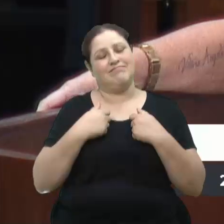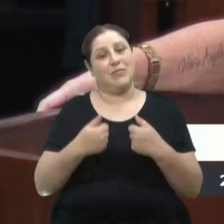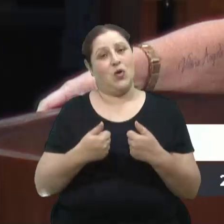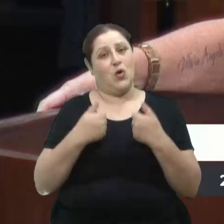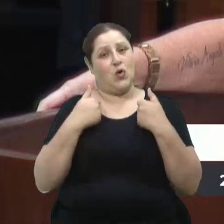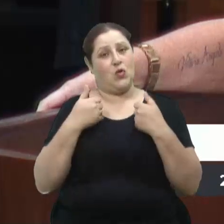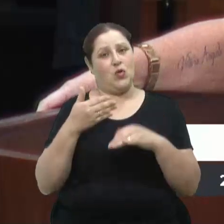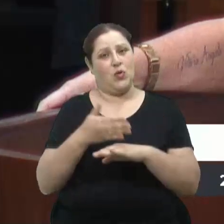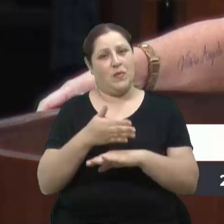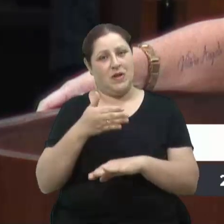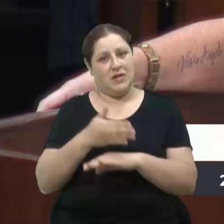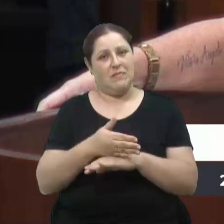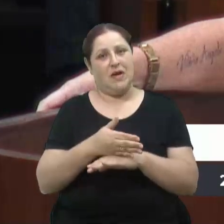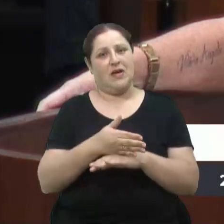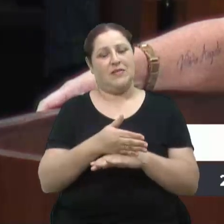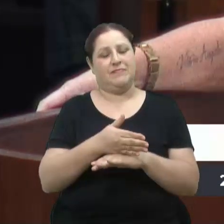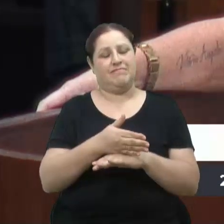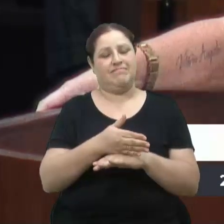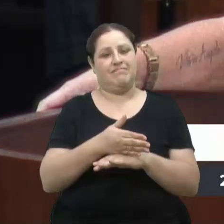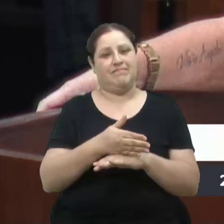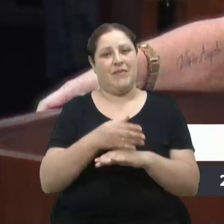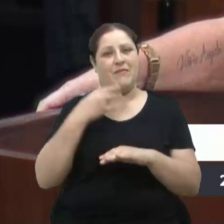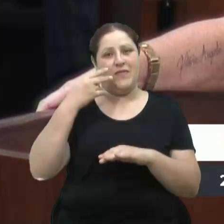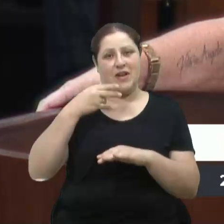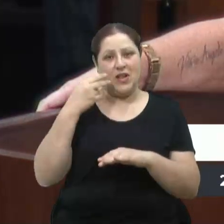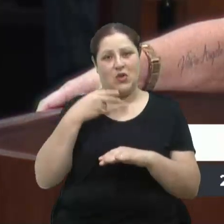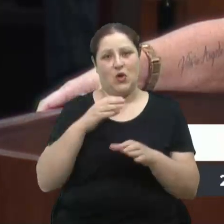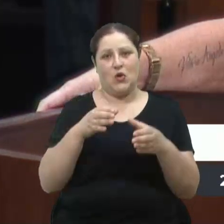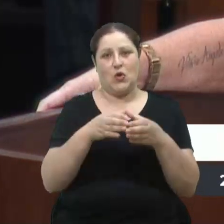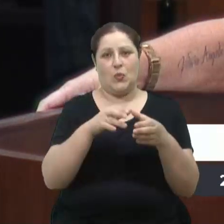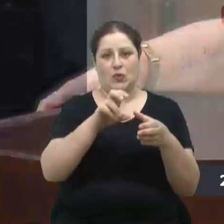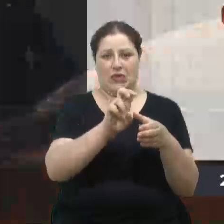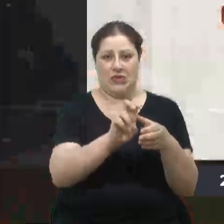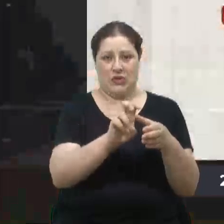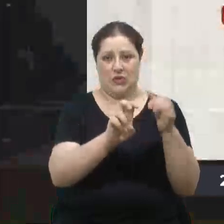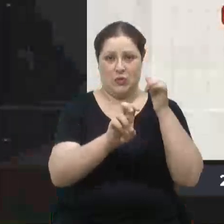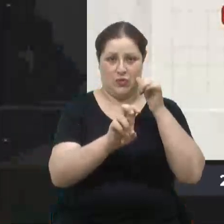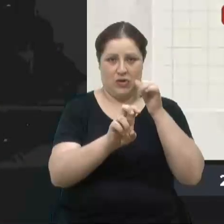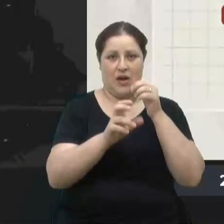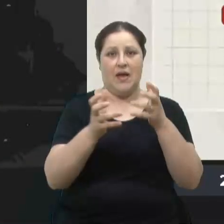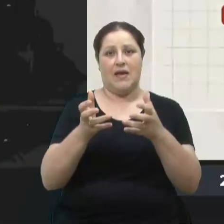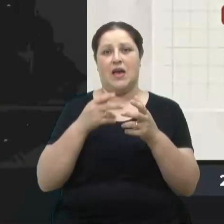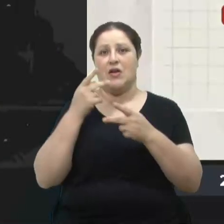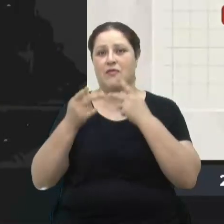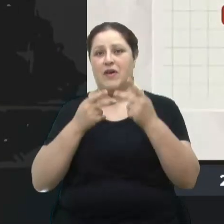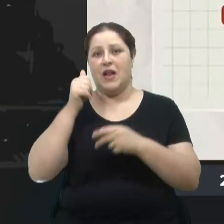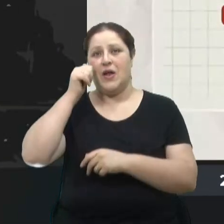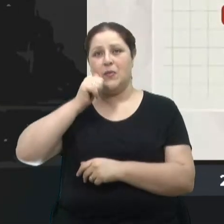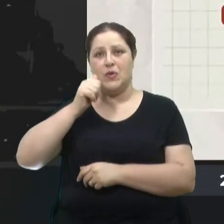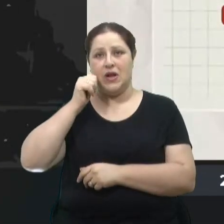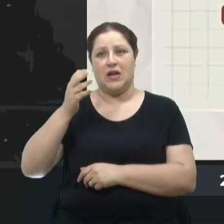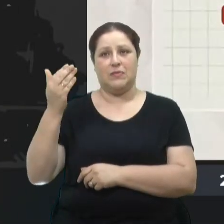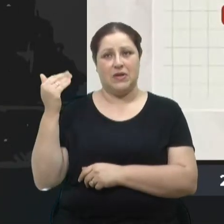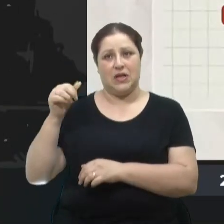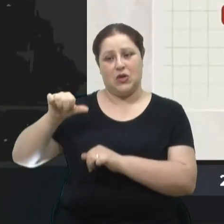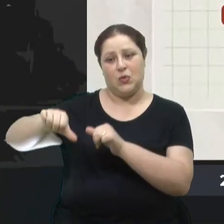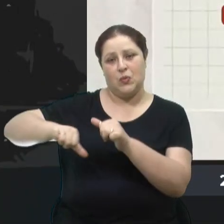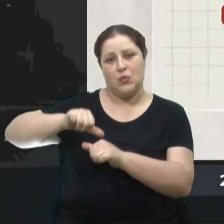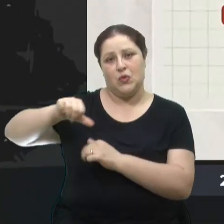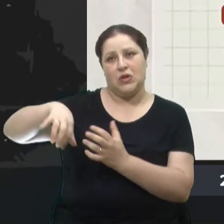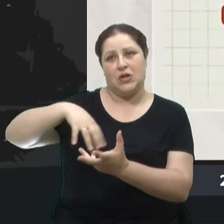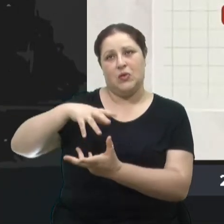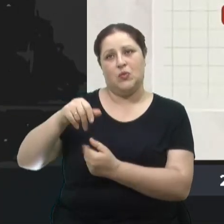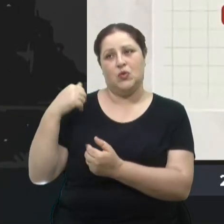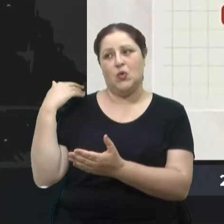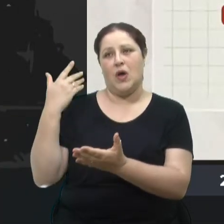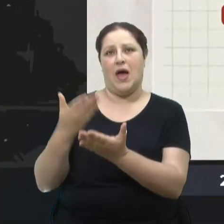mulheres. Mas eu quero falar de mulheres que mudaram e mudam o mundo até os dias